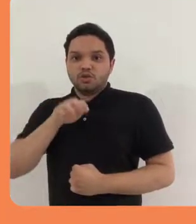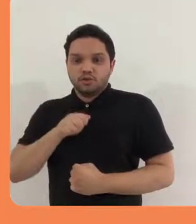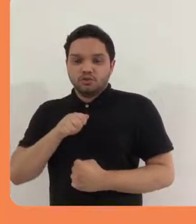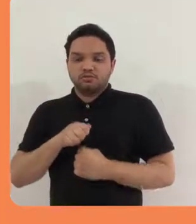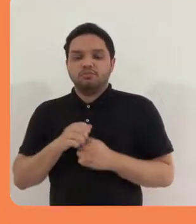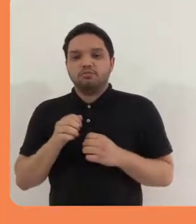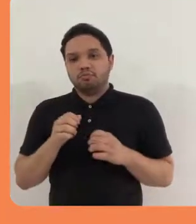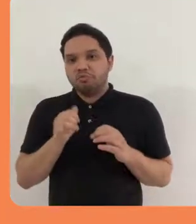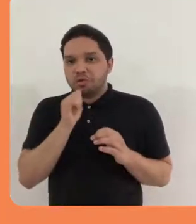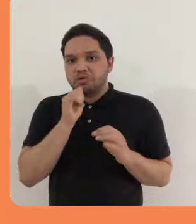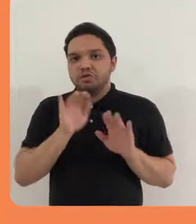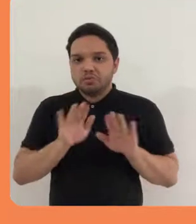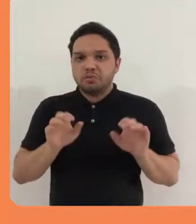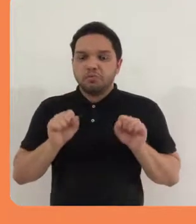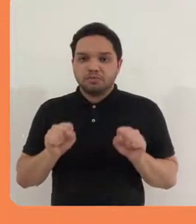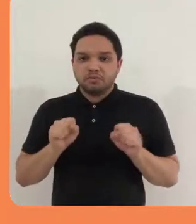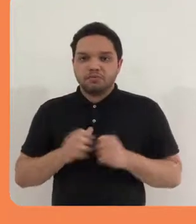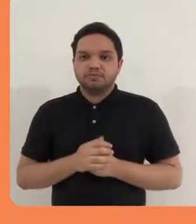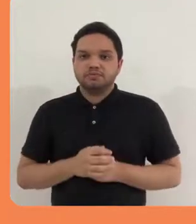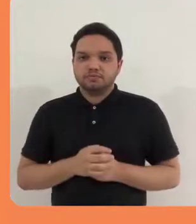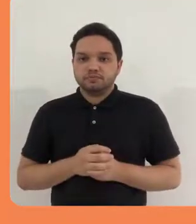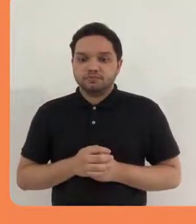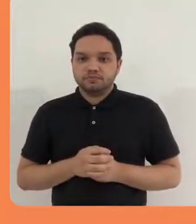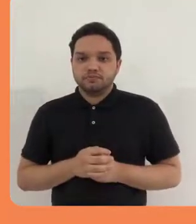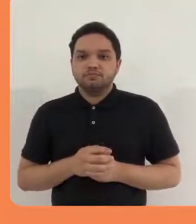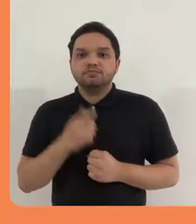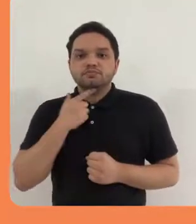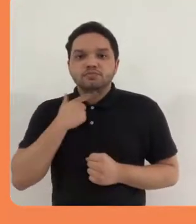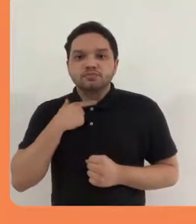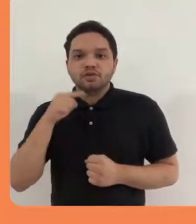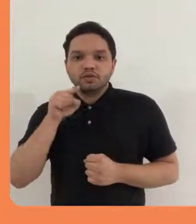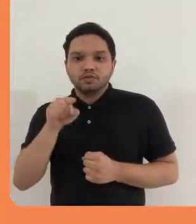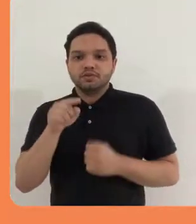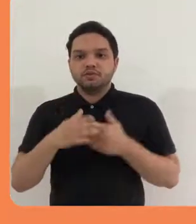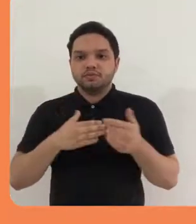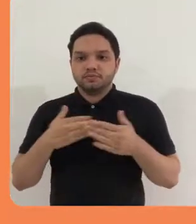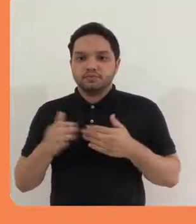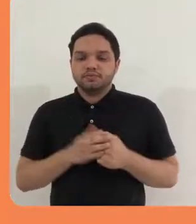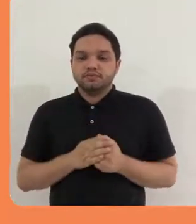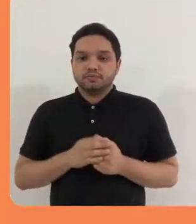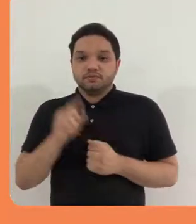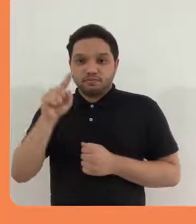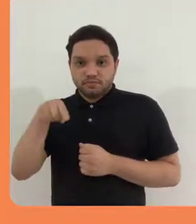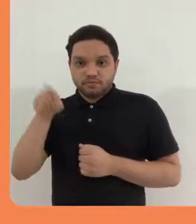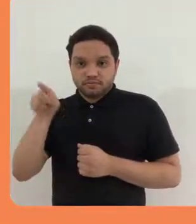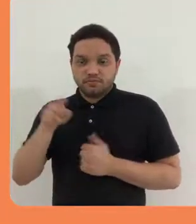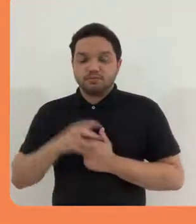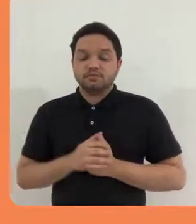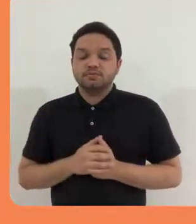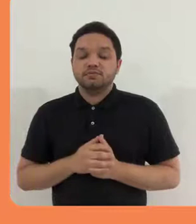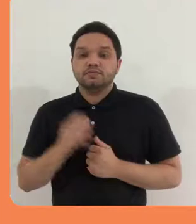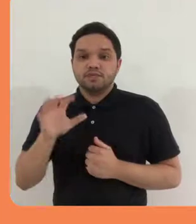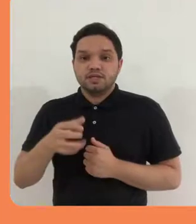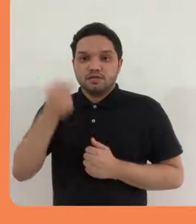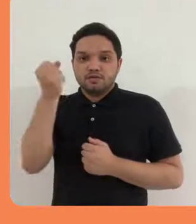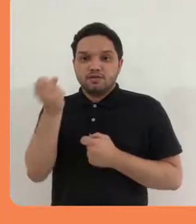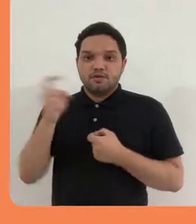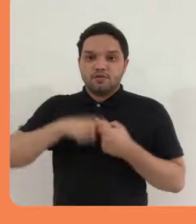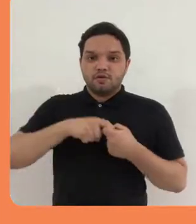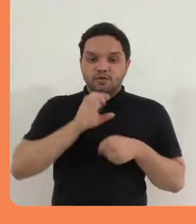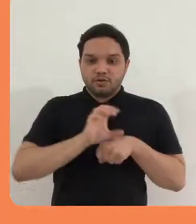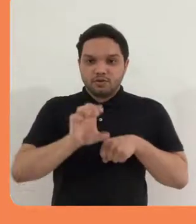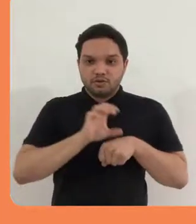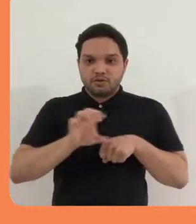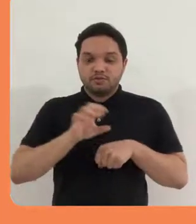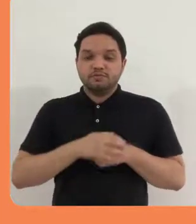E vejam, são cinco atividades que precisam ser realizadas para serem concluídas, para eu concluir o curso, e por enquanto eu